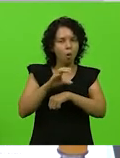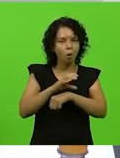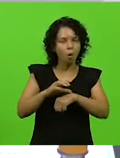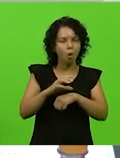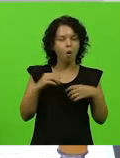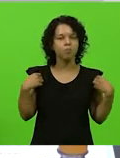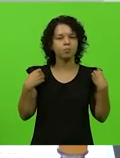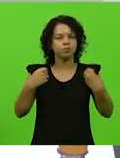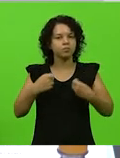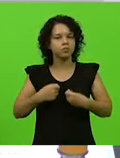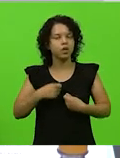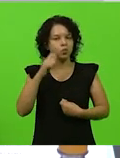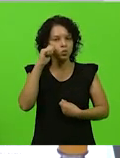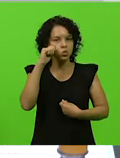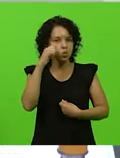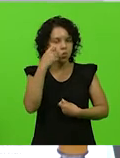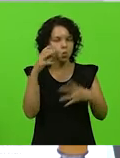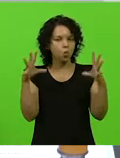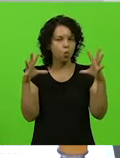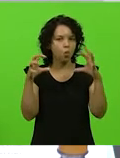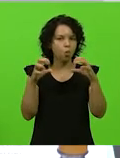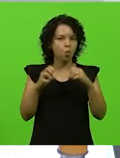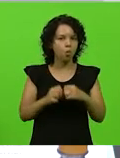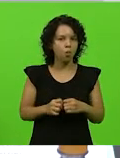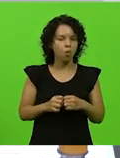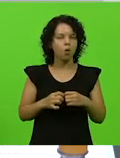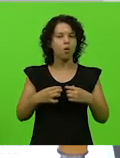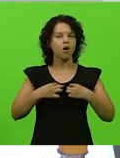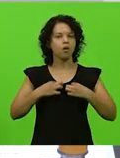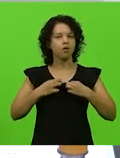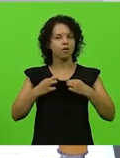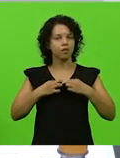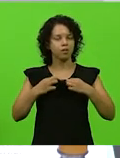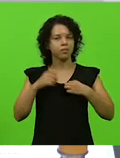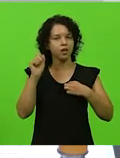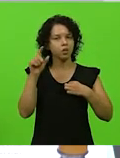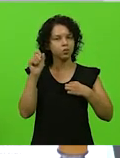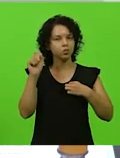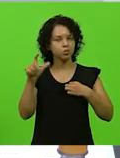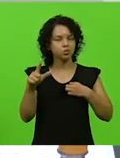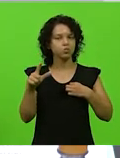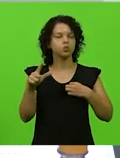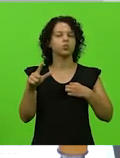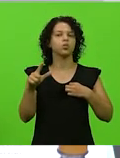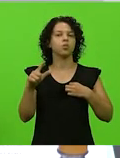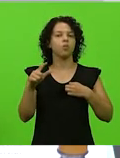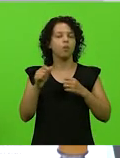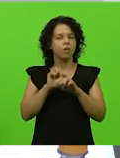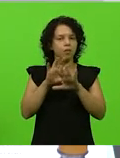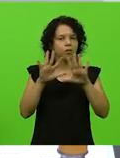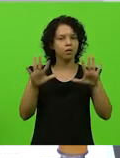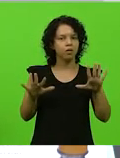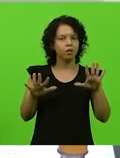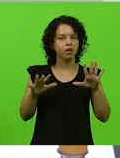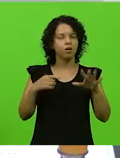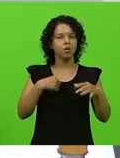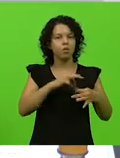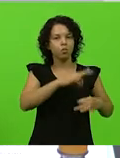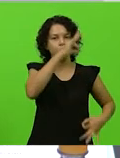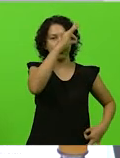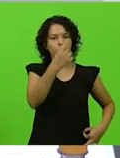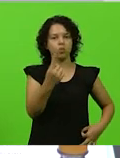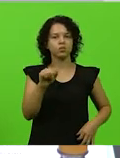paletó azul-marinho com uma camisa azul Clara eu tenho 1,79 de